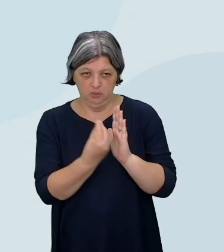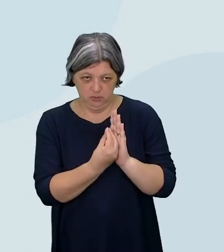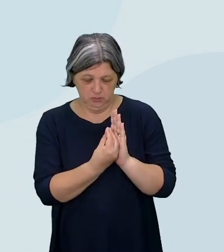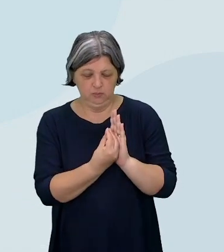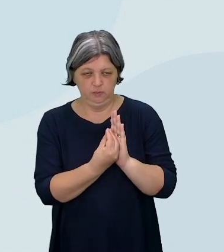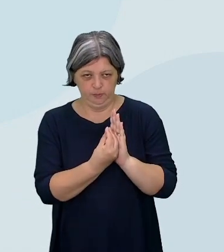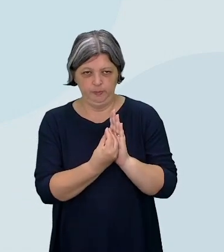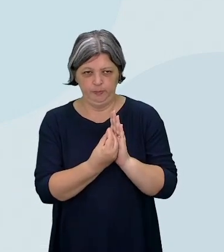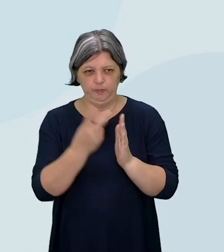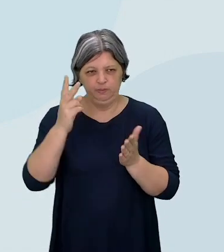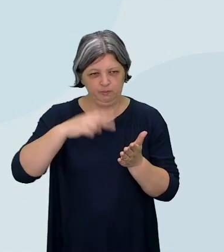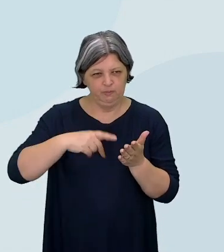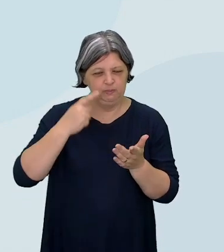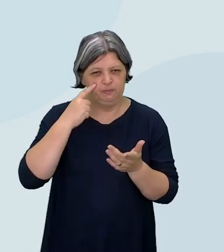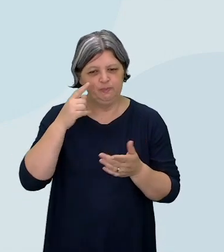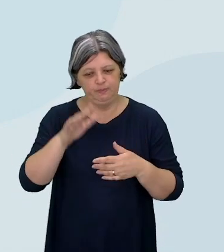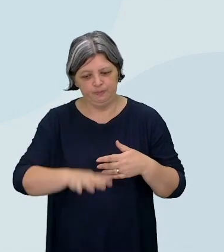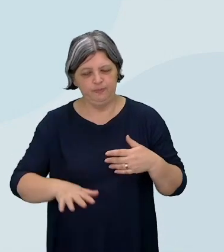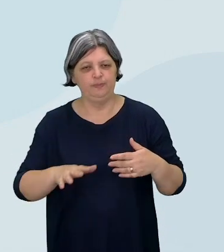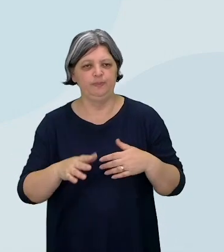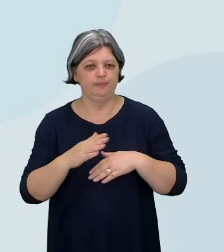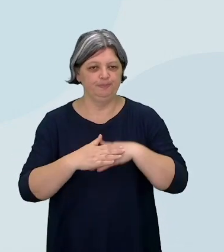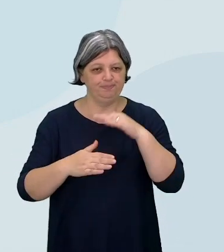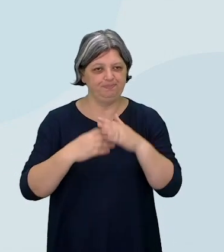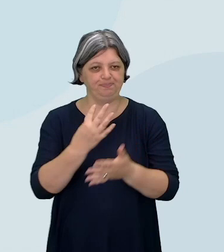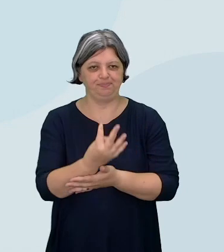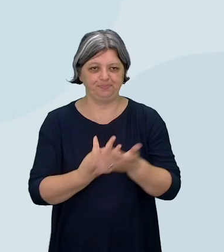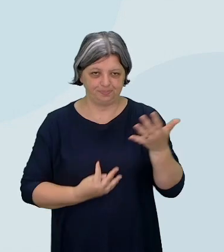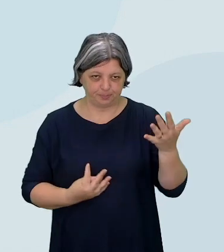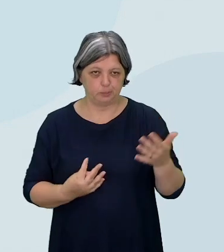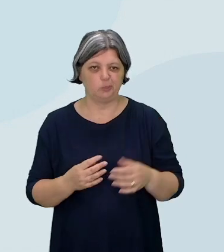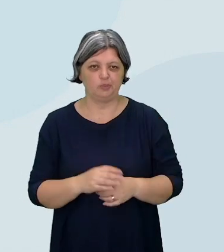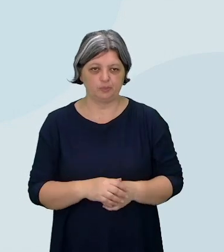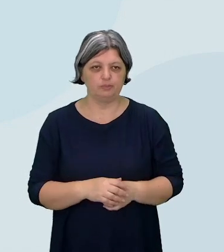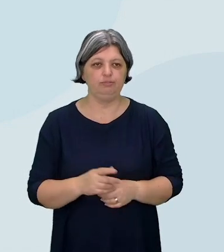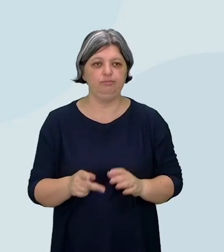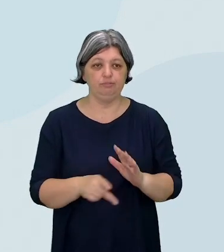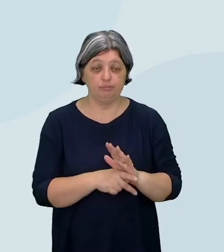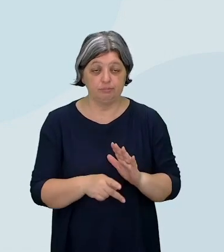lendo junto e construindo esse texto. Então, vamos lá. Áreas da Amazônia alagadas